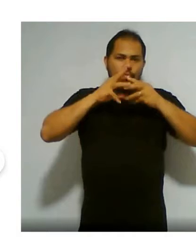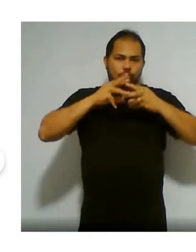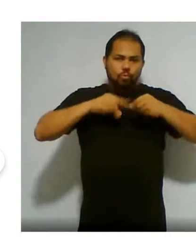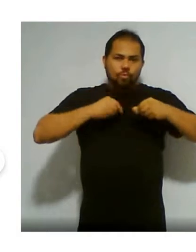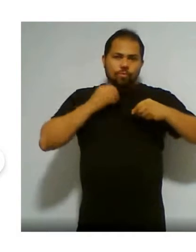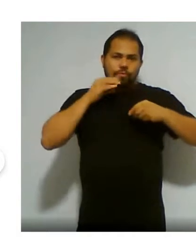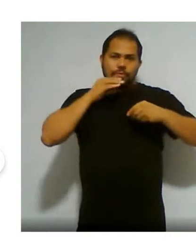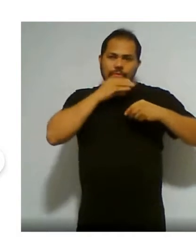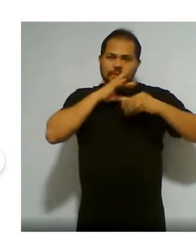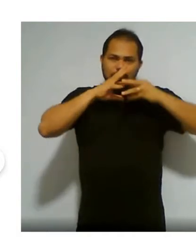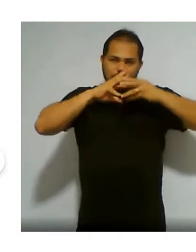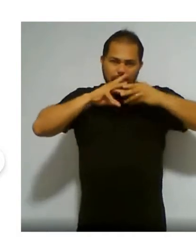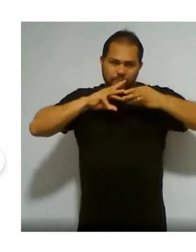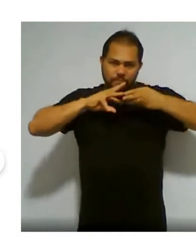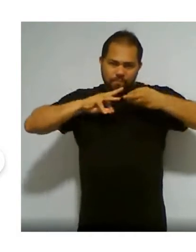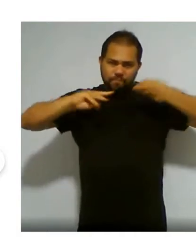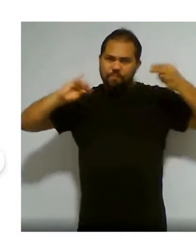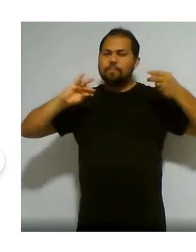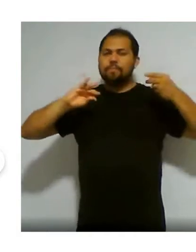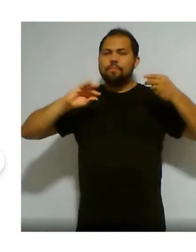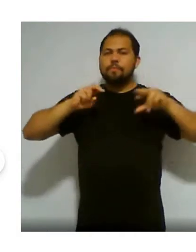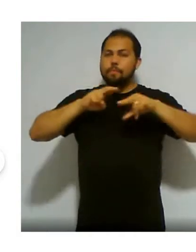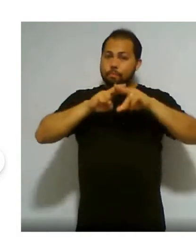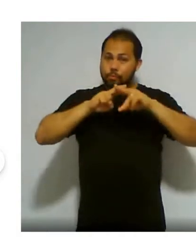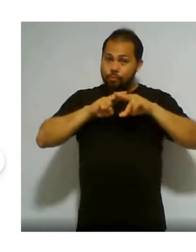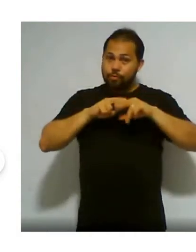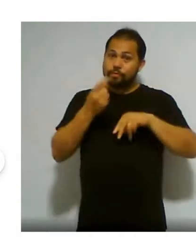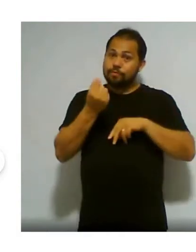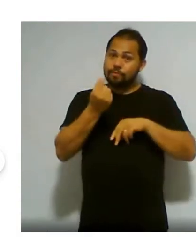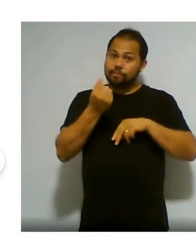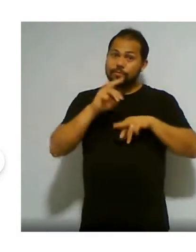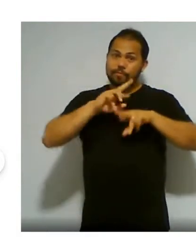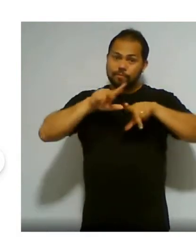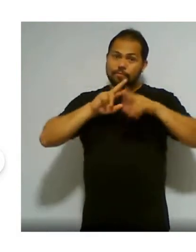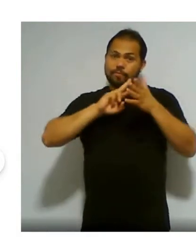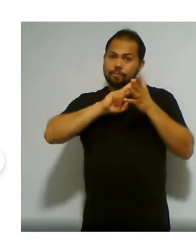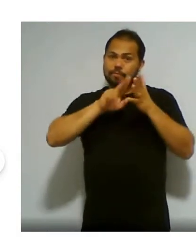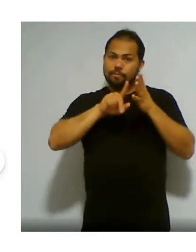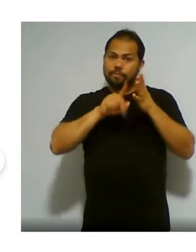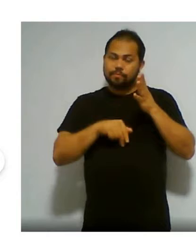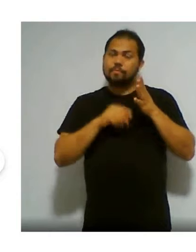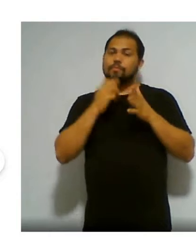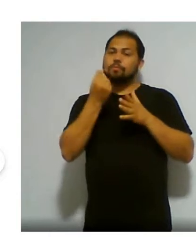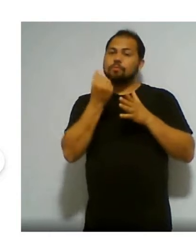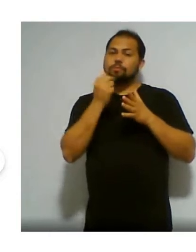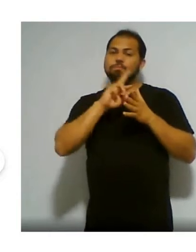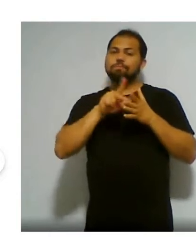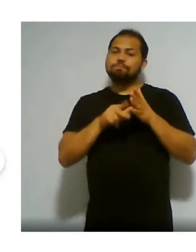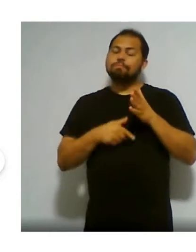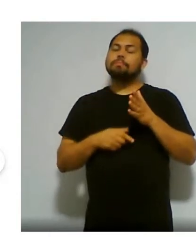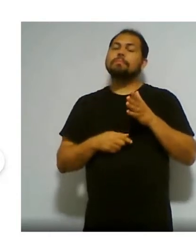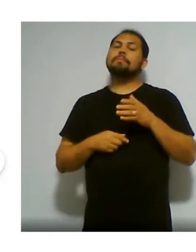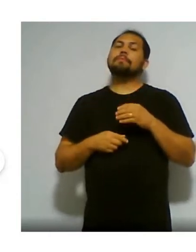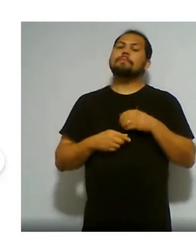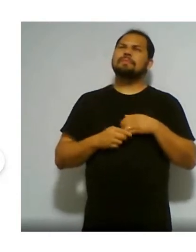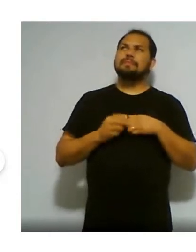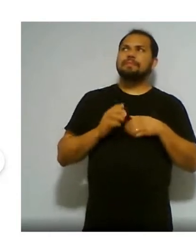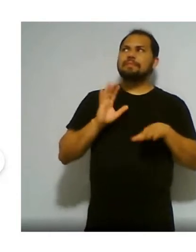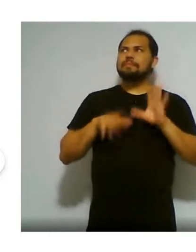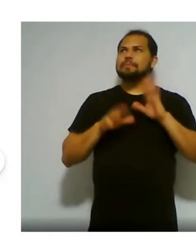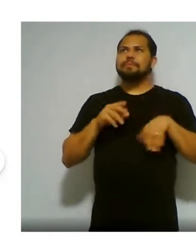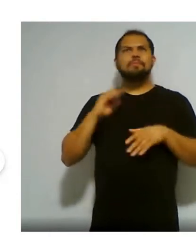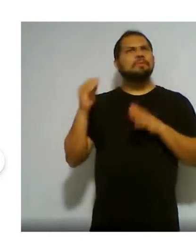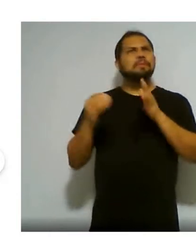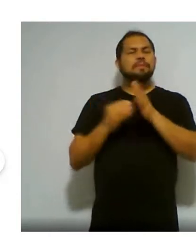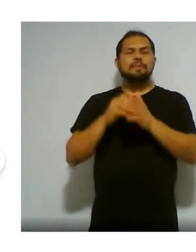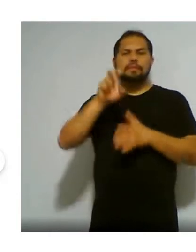isso que a gente tem essa variação de preço e de qualidade. As pastas térmicas mais caras são as que vão durar alguns anos, até 5 anos, por exemplo, sem você